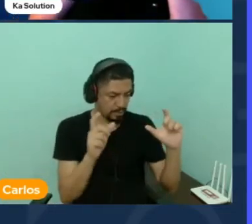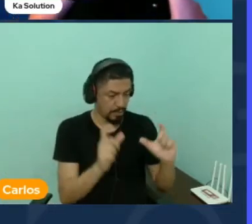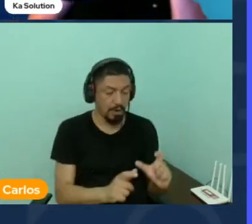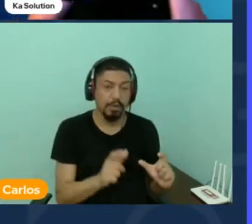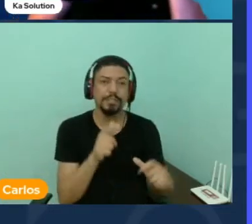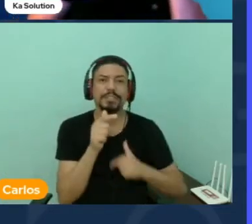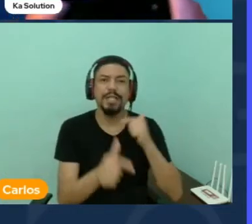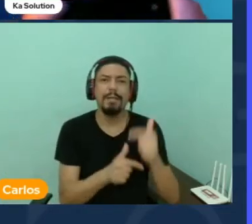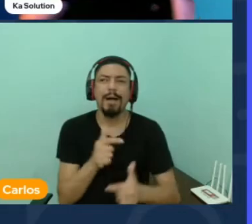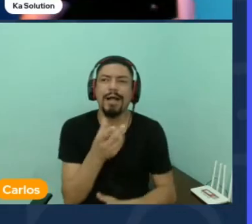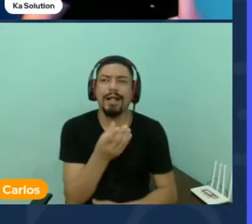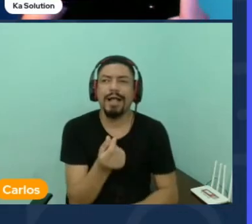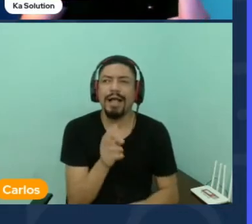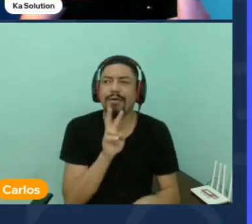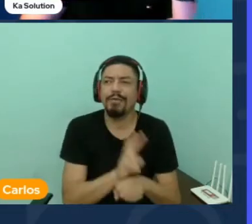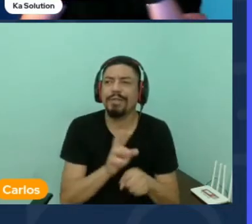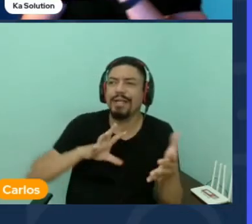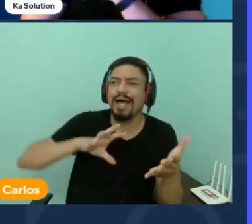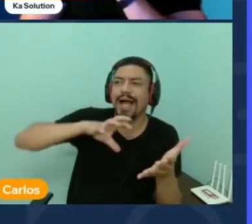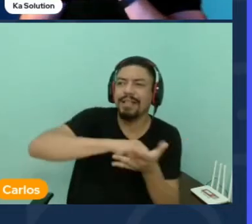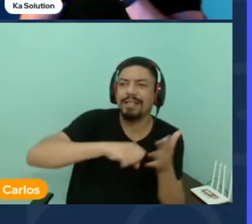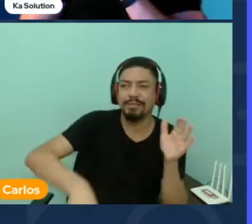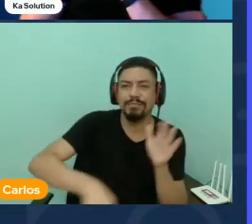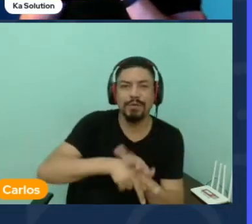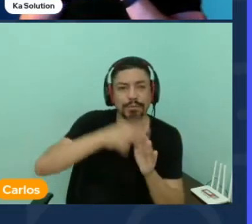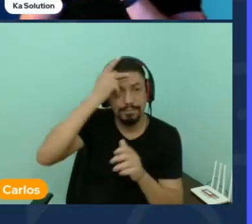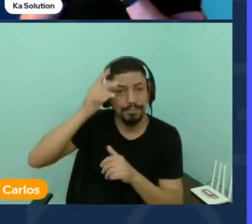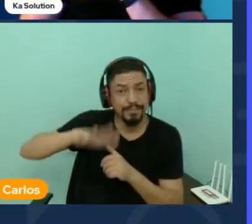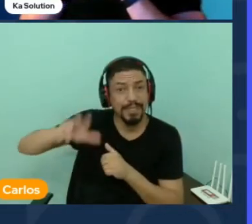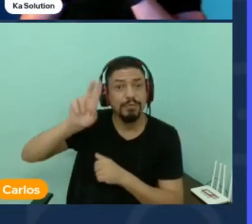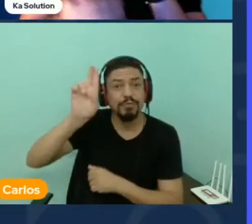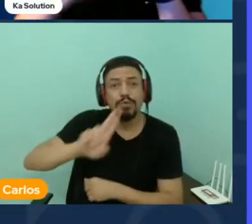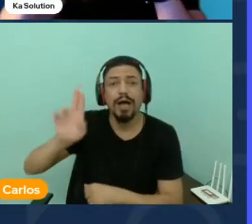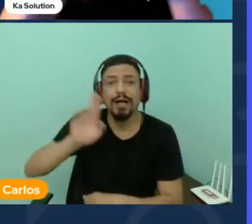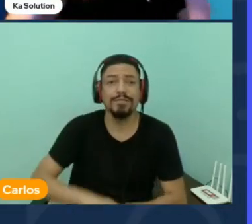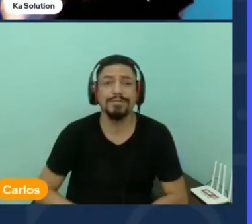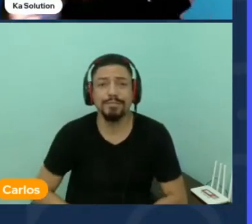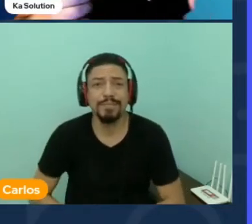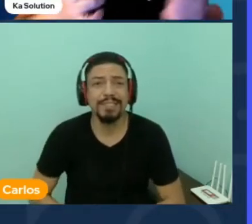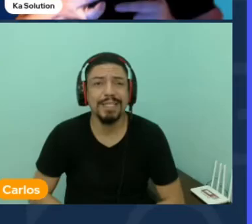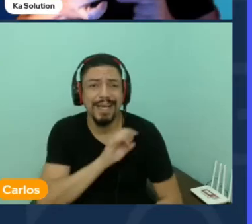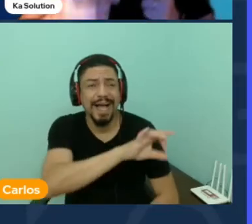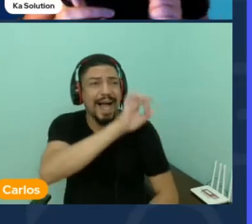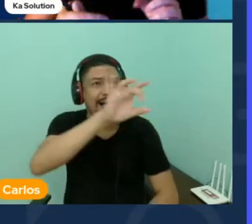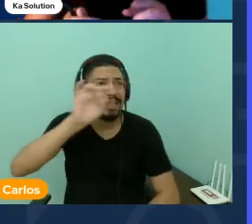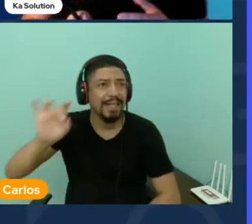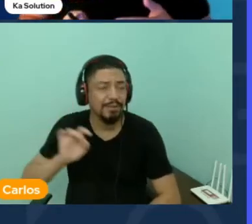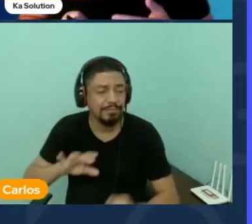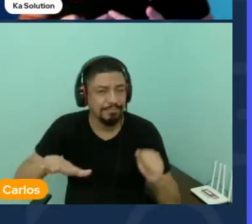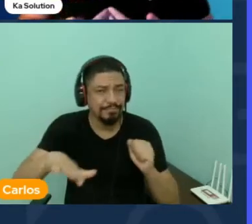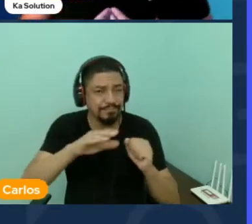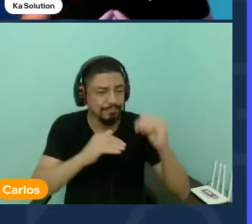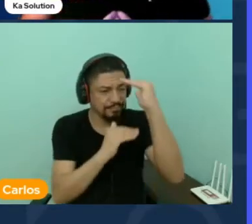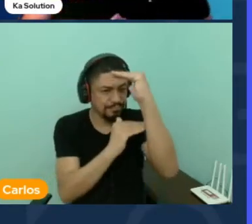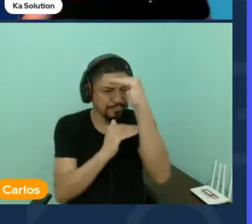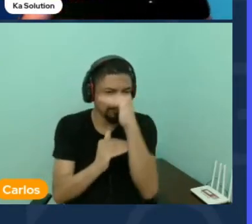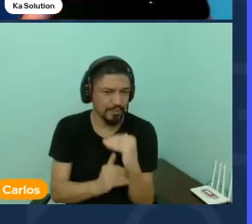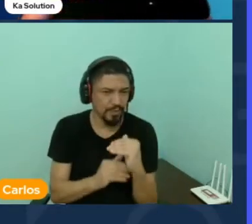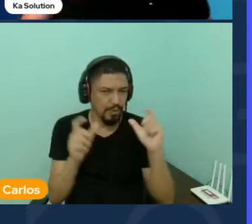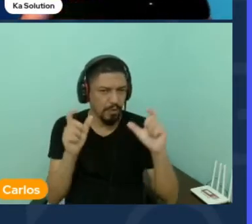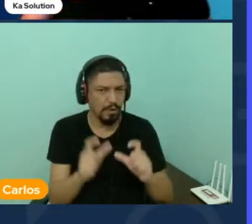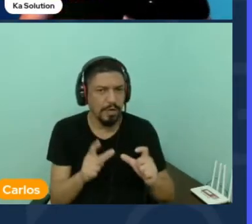que cuida, por exemplo, do cadastro dos meus usuários. E cada um desses pedacinhos pode ser